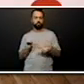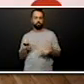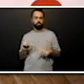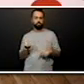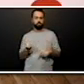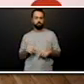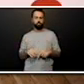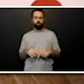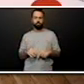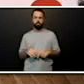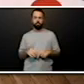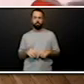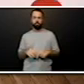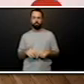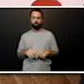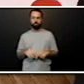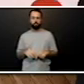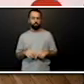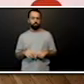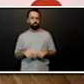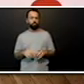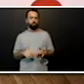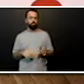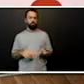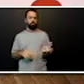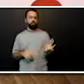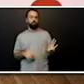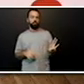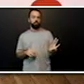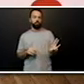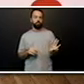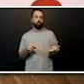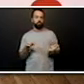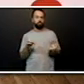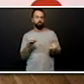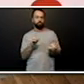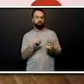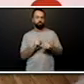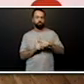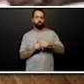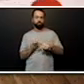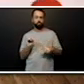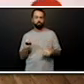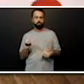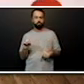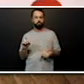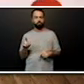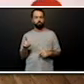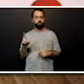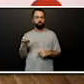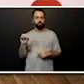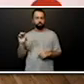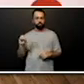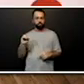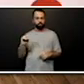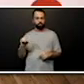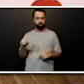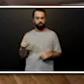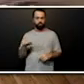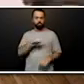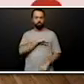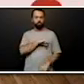operador. Na soma, elemento neutro. Na